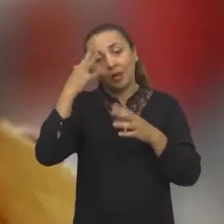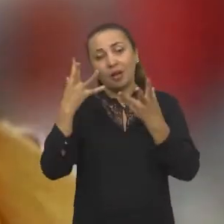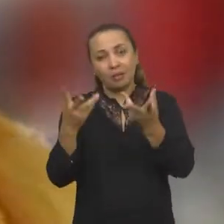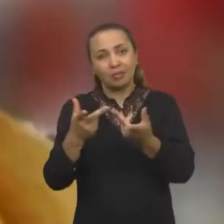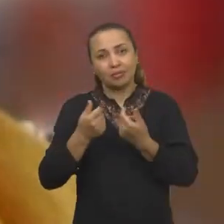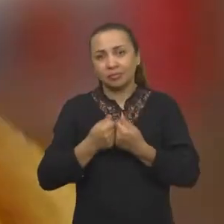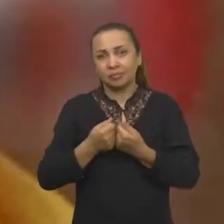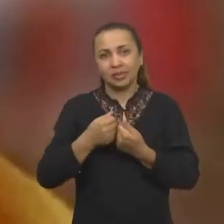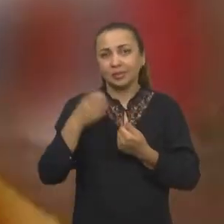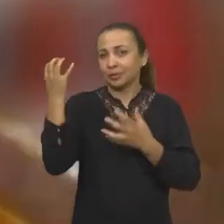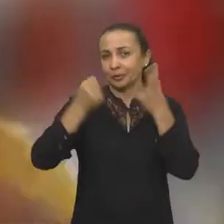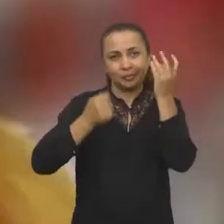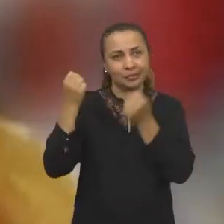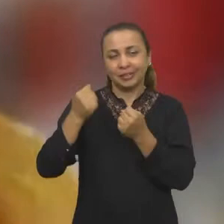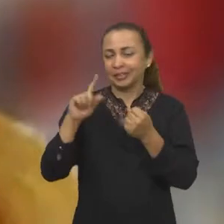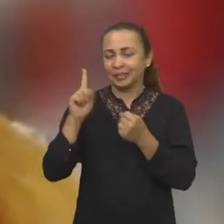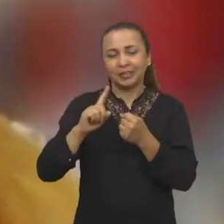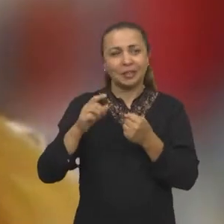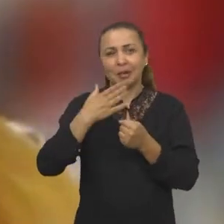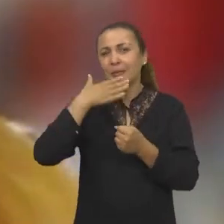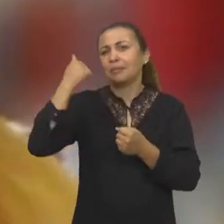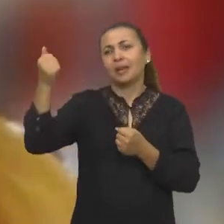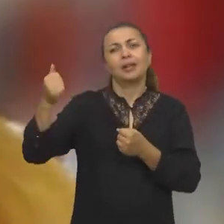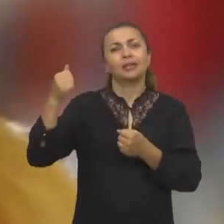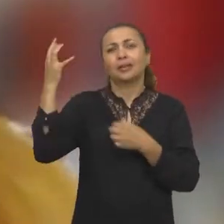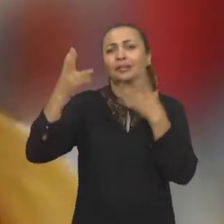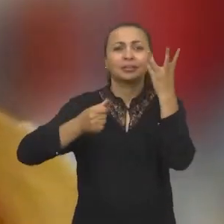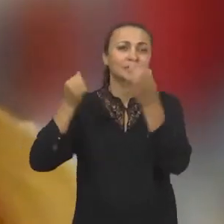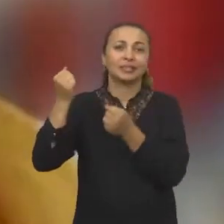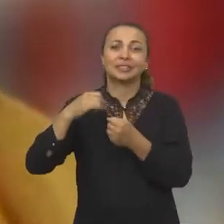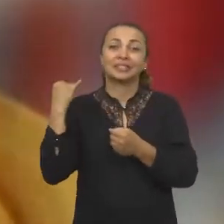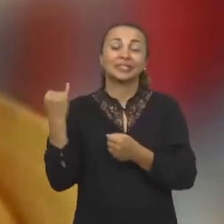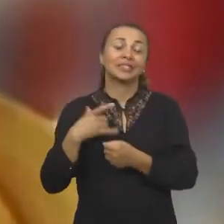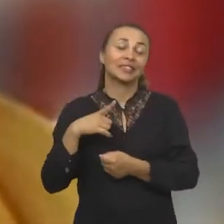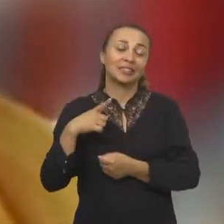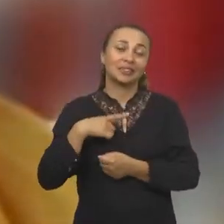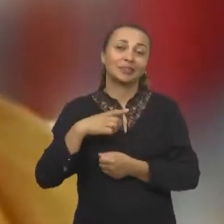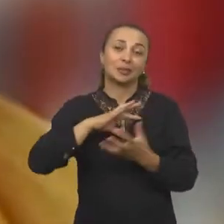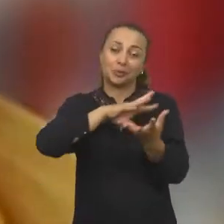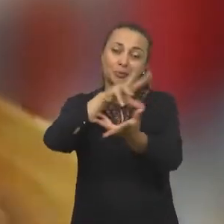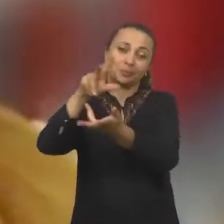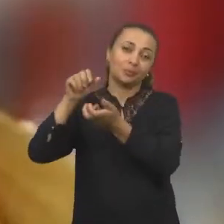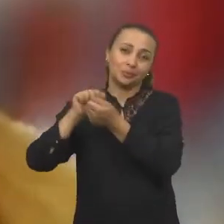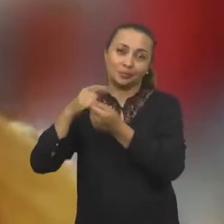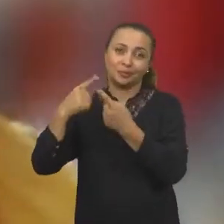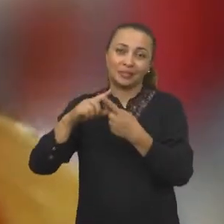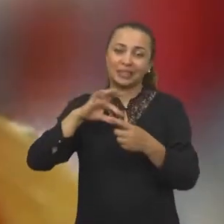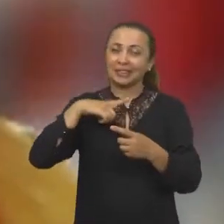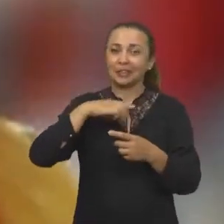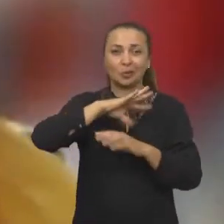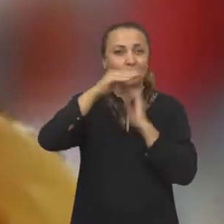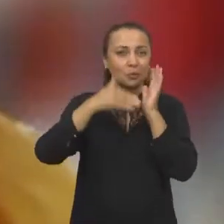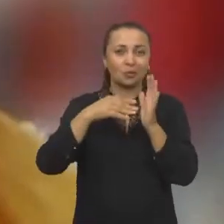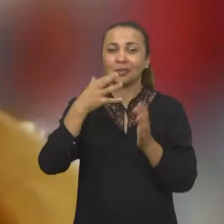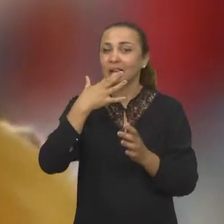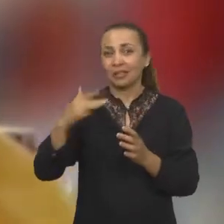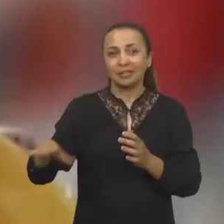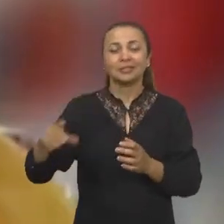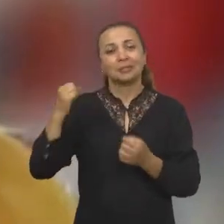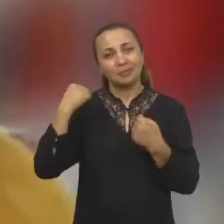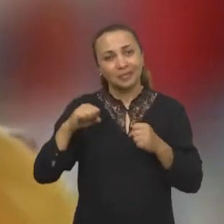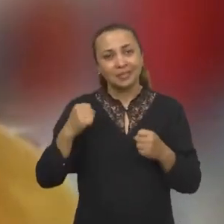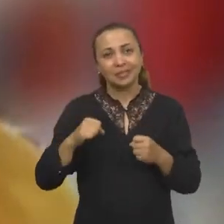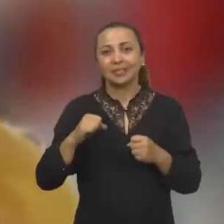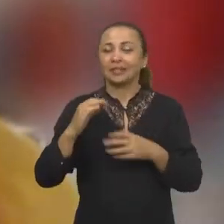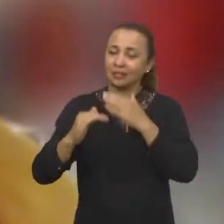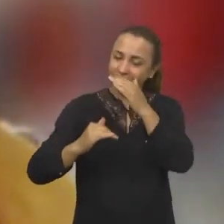de desenvolvimento que vai ajudar nesse desenvolvimento cerebral dessa criança. Então, o leite de vaca, com